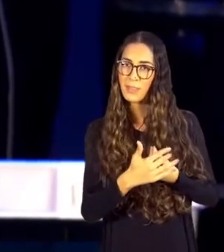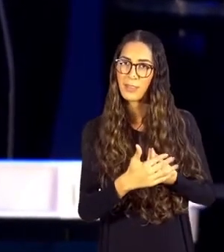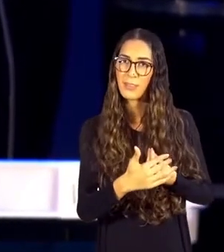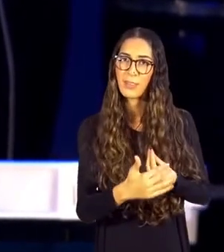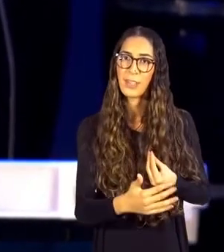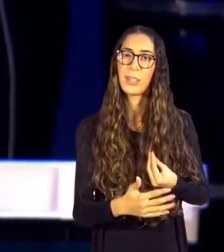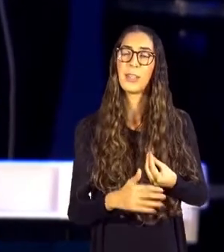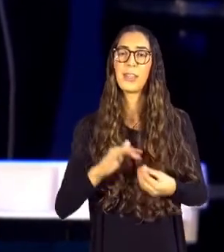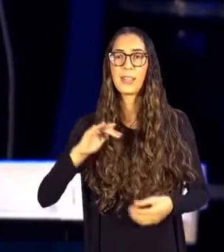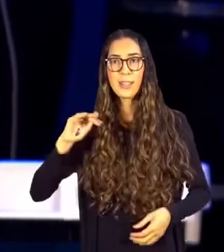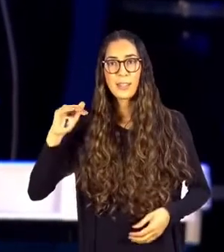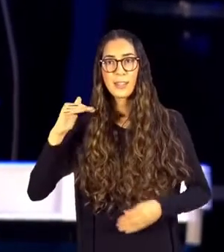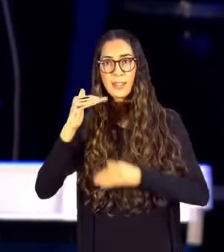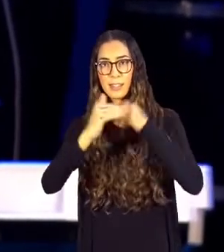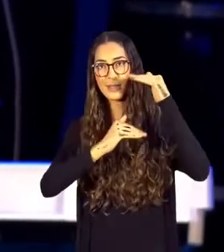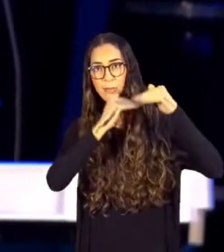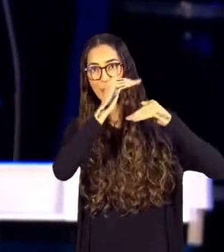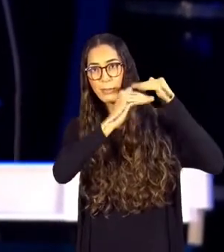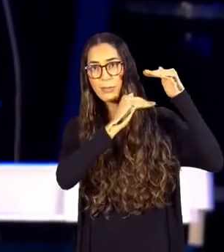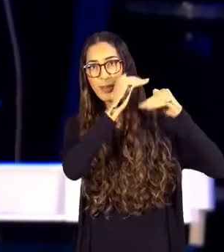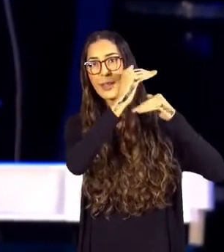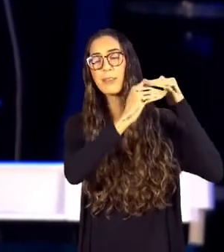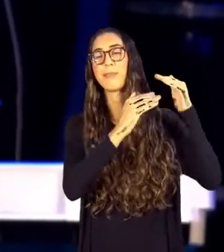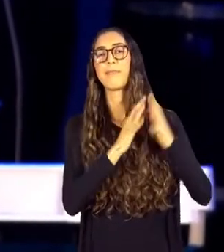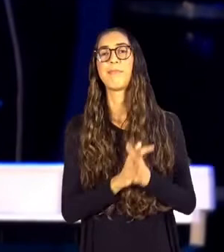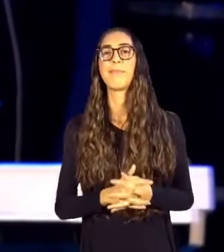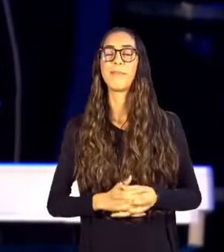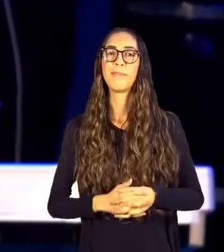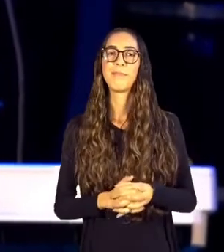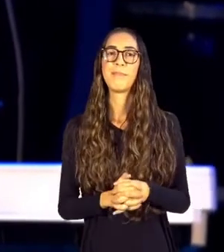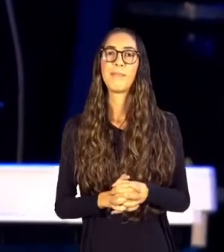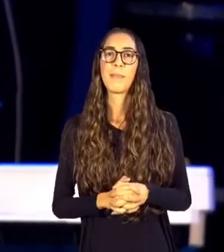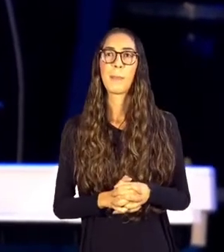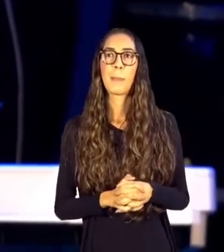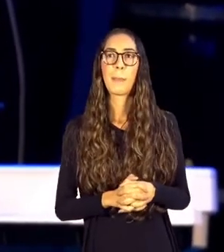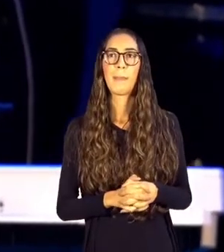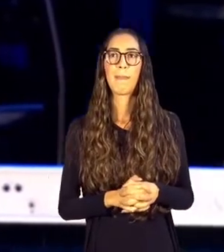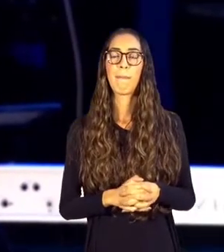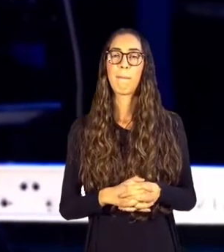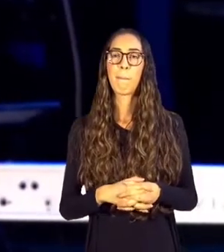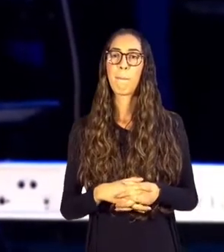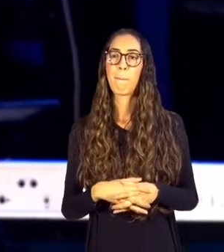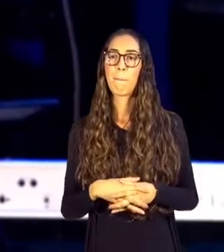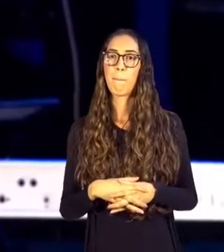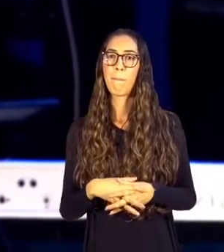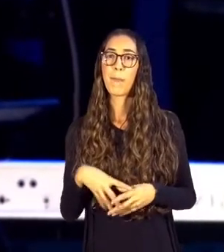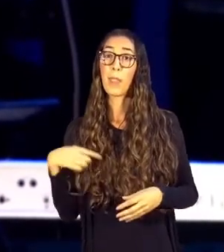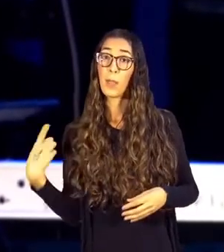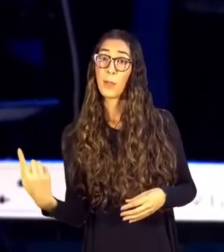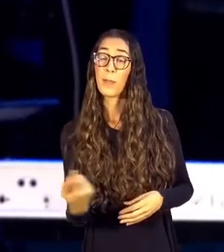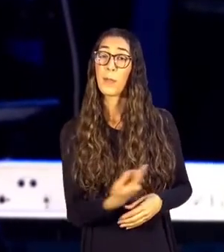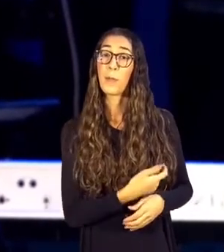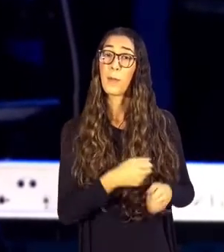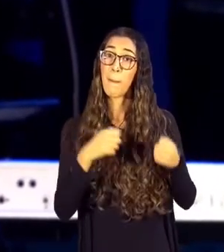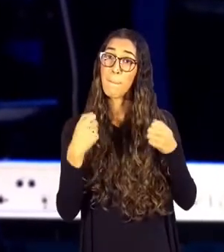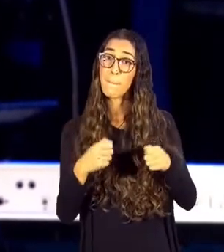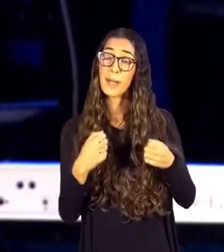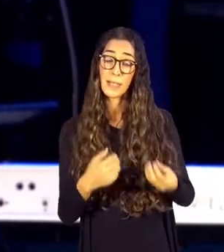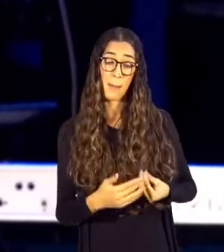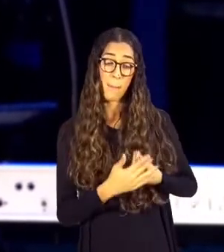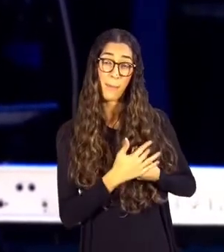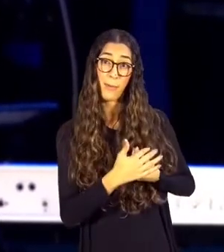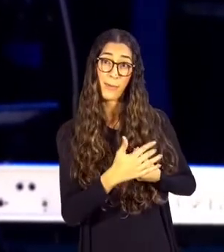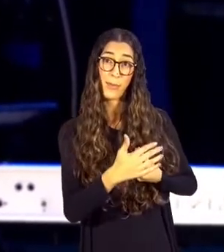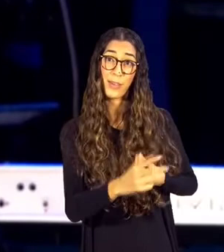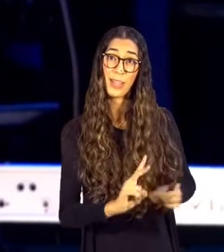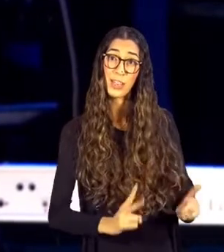né? Não, a gente não viveu para viver uma vida rasa dessa. Nós vivemos para viver em vitórias com Jesus. E eu